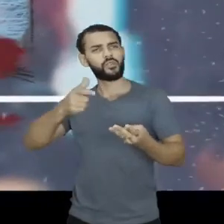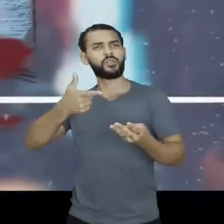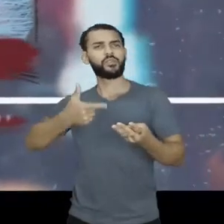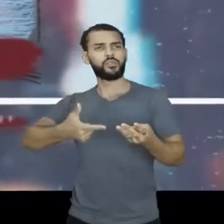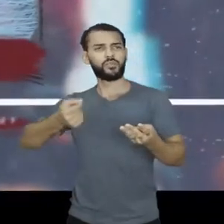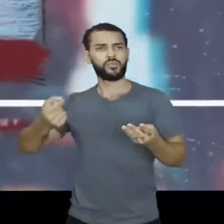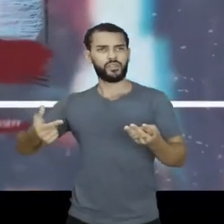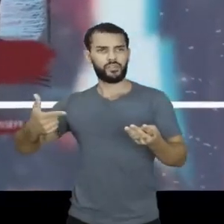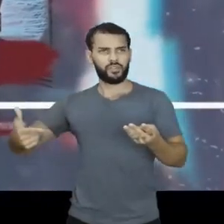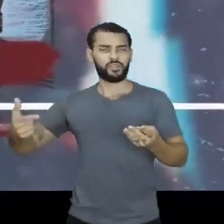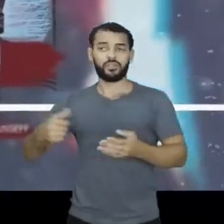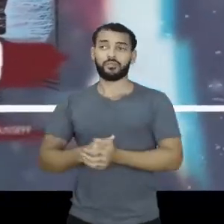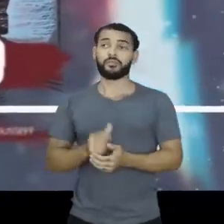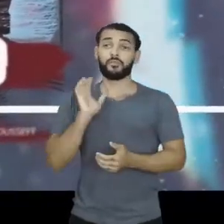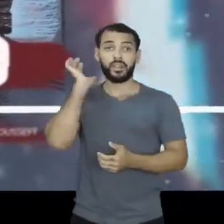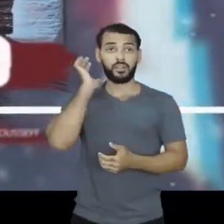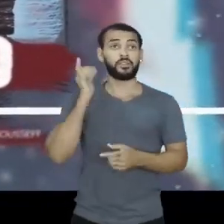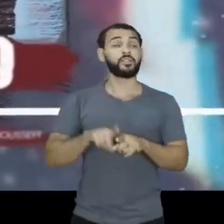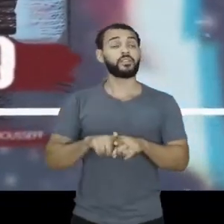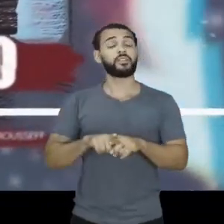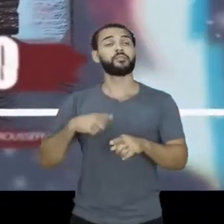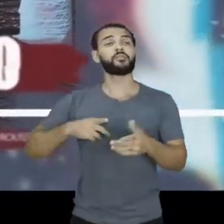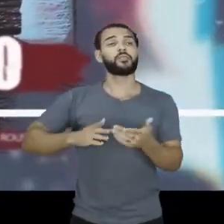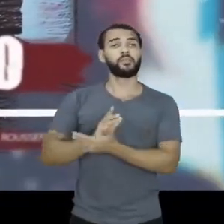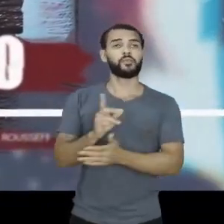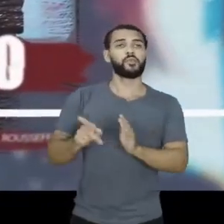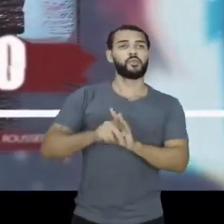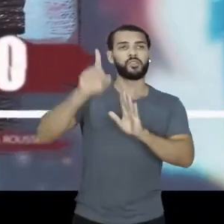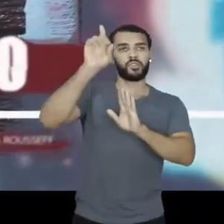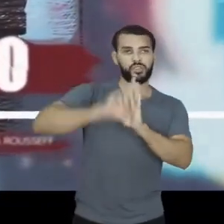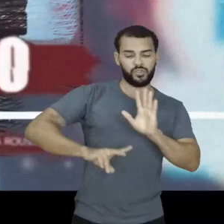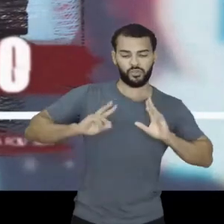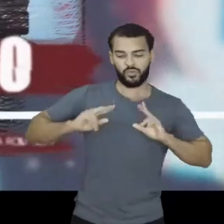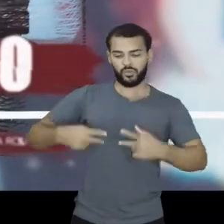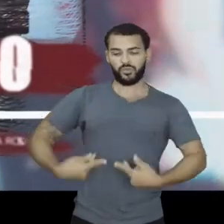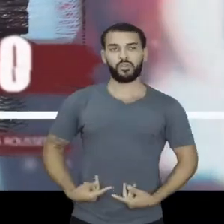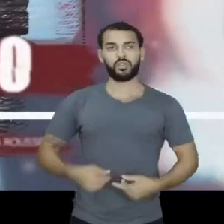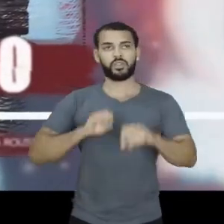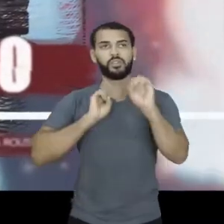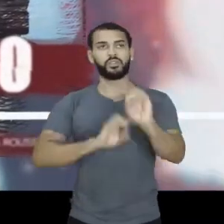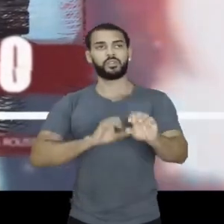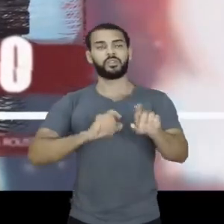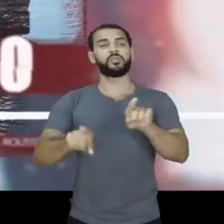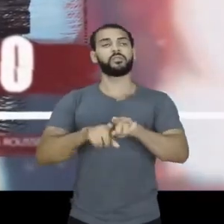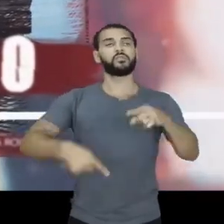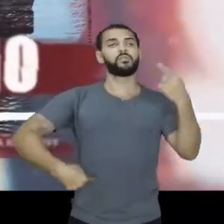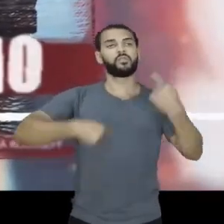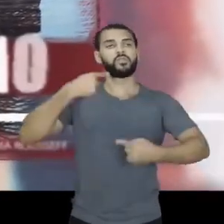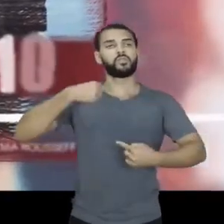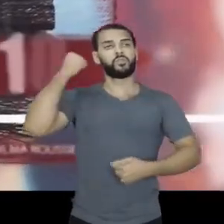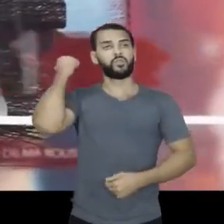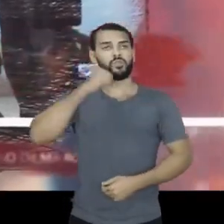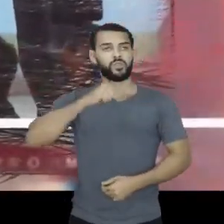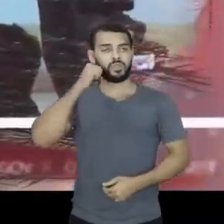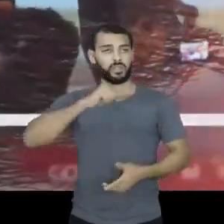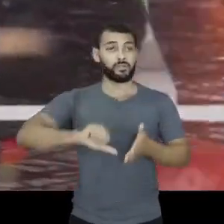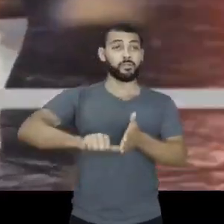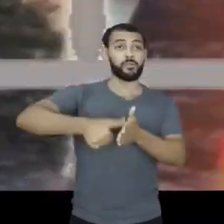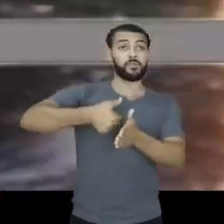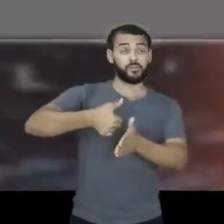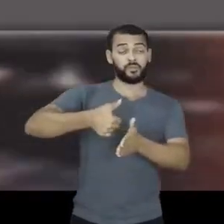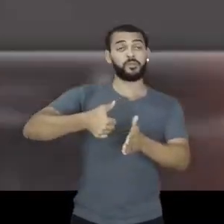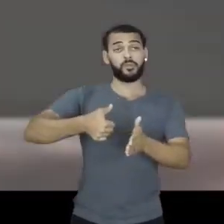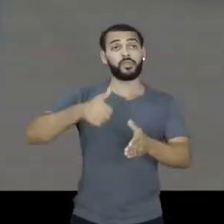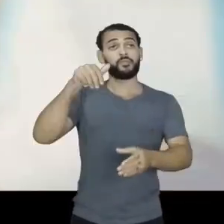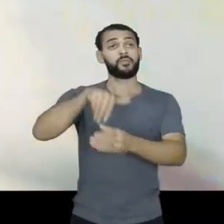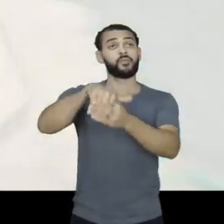coordenou ainda o programa de governo nas áreas de direitos humanos, educação e política para as mulheres na primeira eleição presidencial de